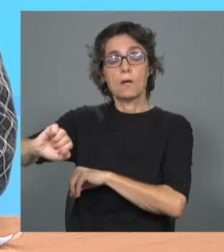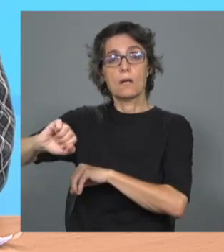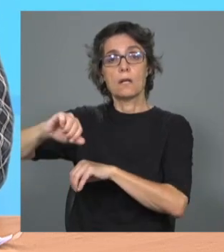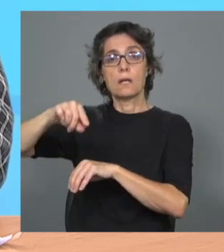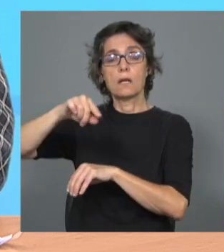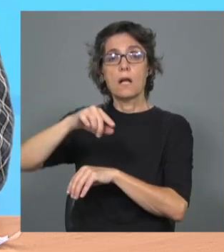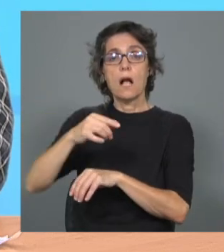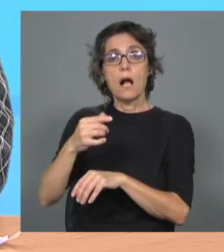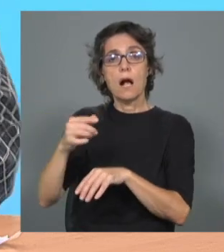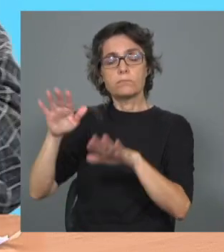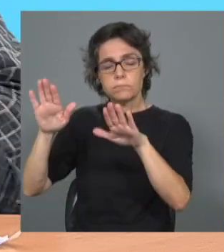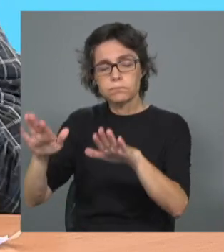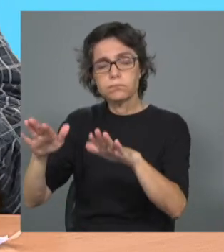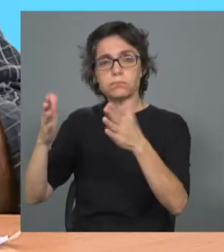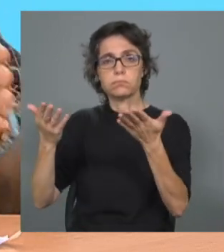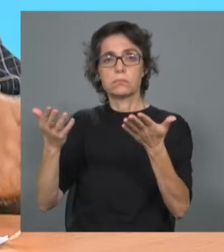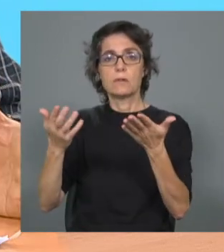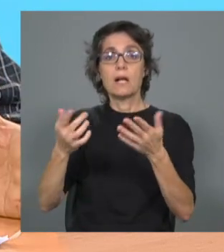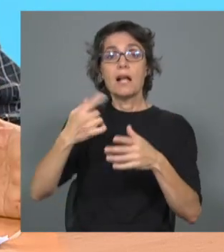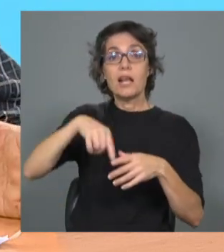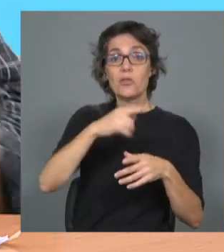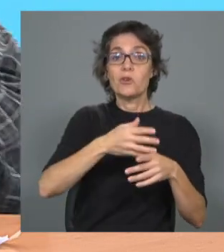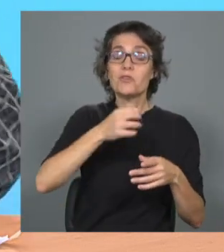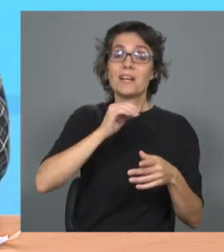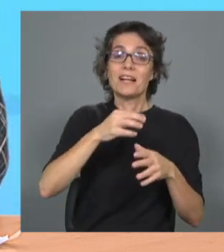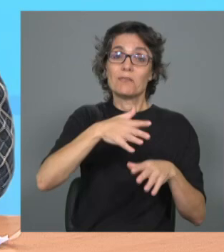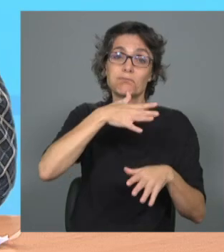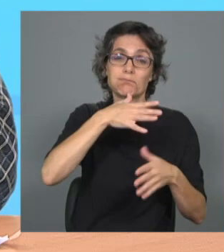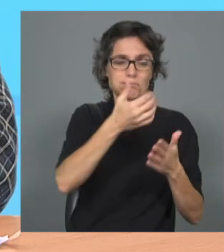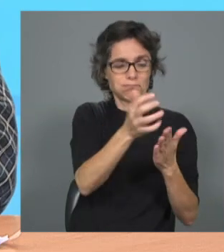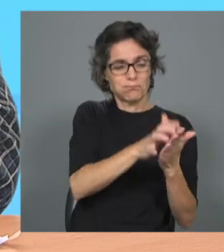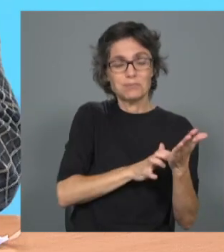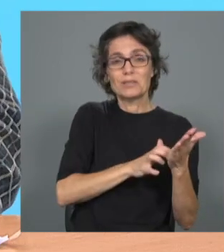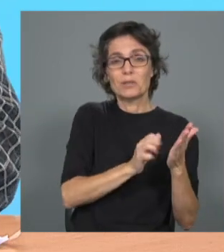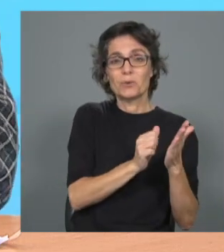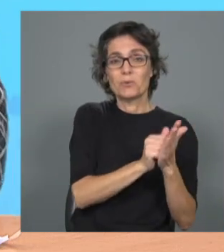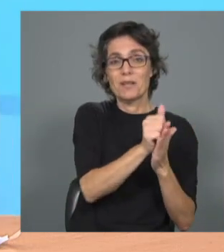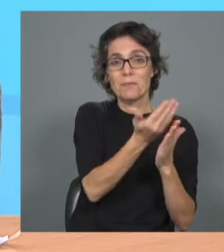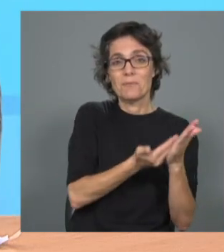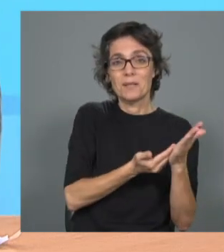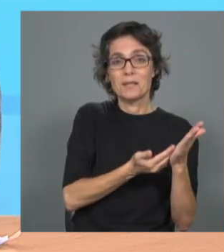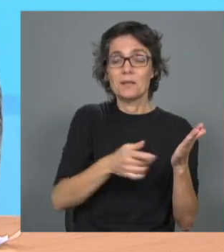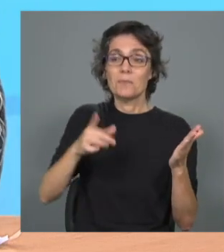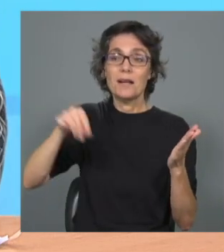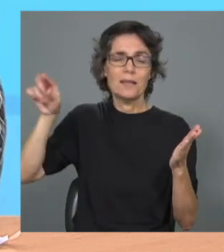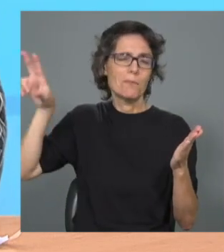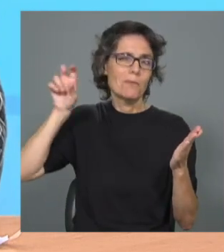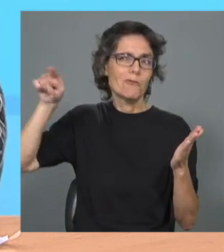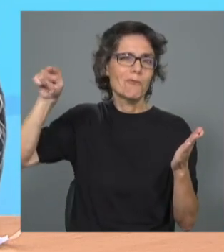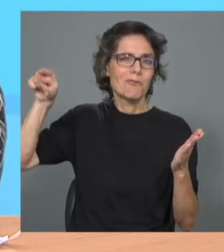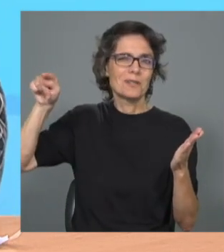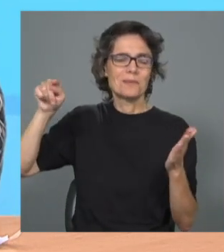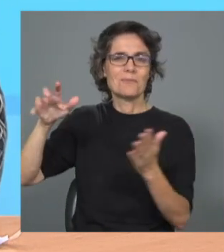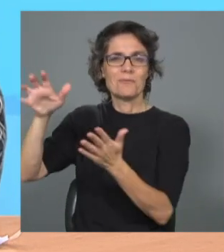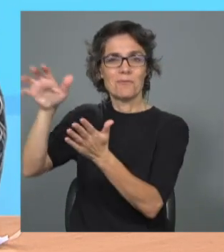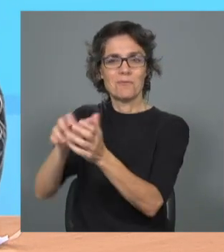a falar. E acabamos por muitas vezes por estar a ouvir as nossas leituras, estar a ouvir também a leitura dentro da mesquita. De maneira que essa